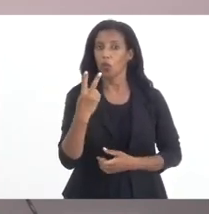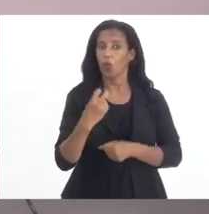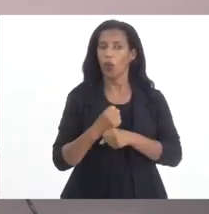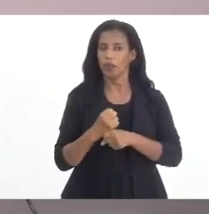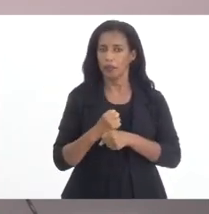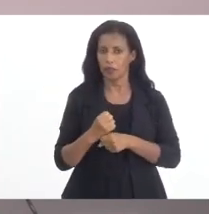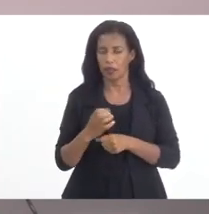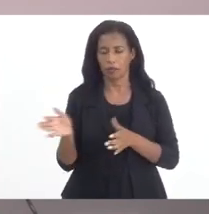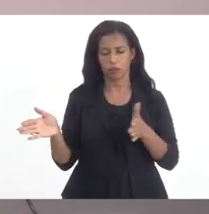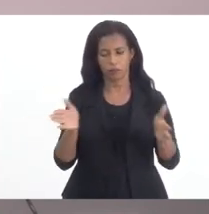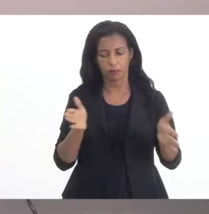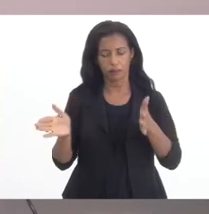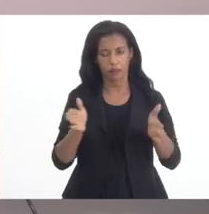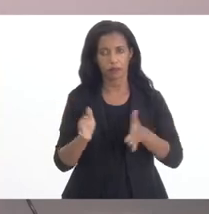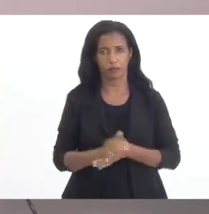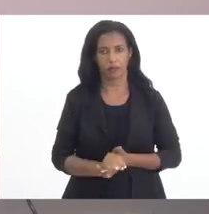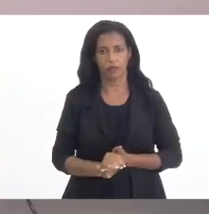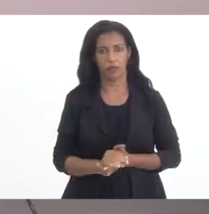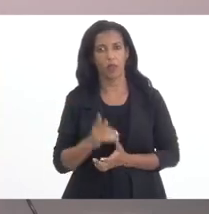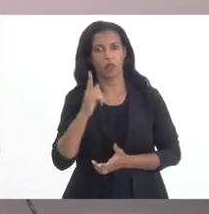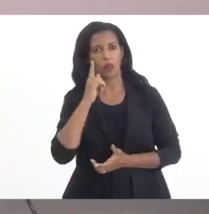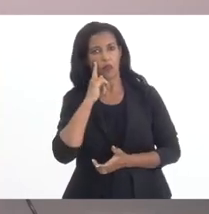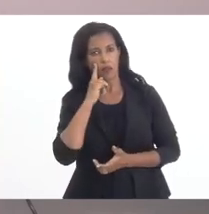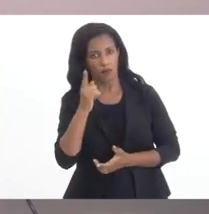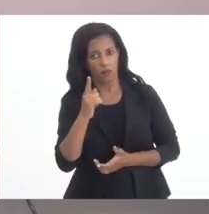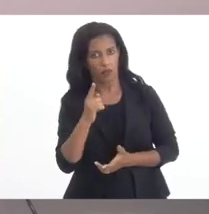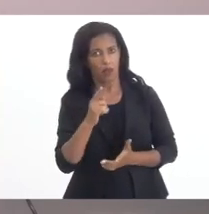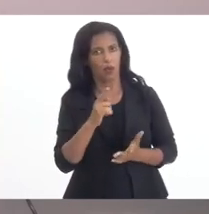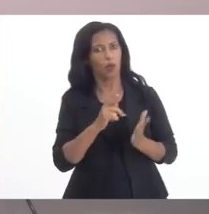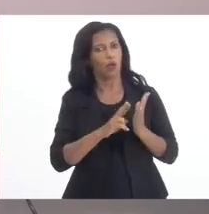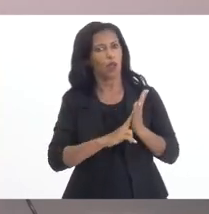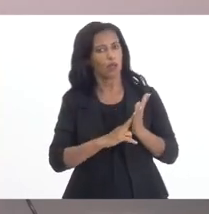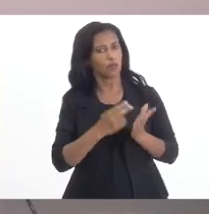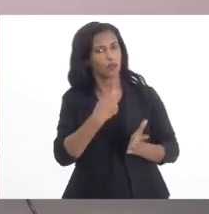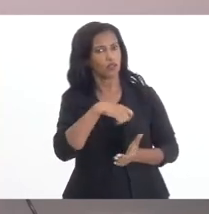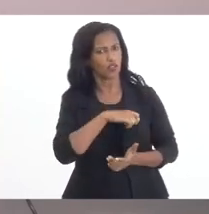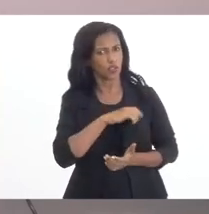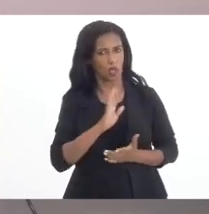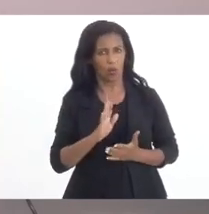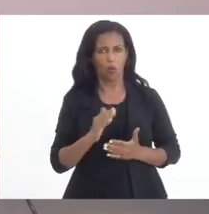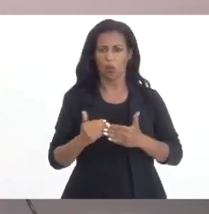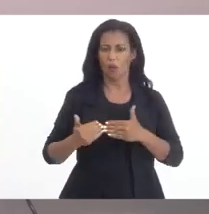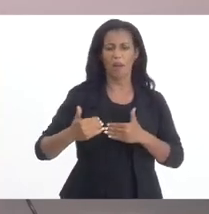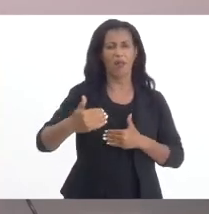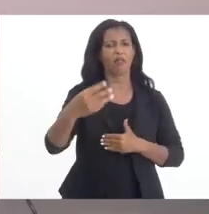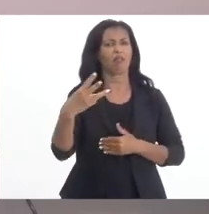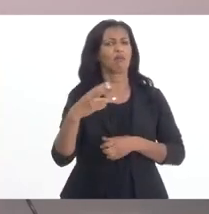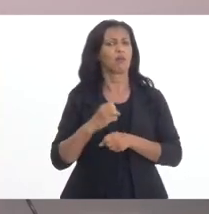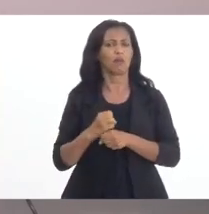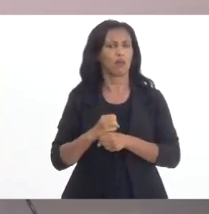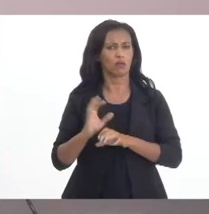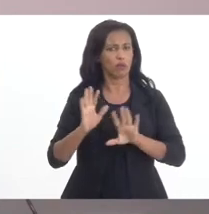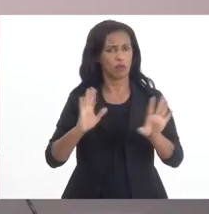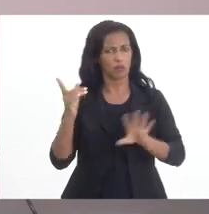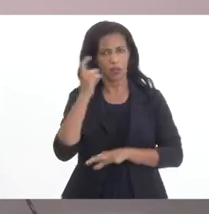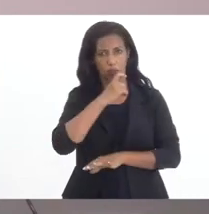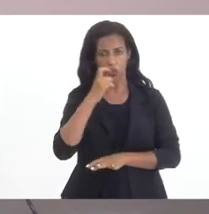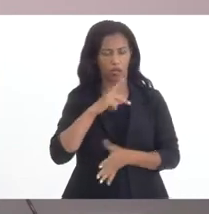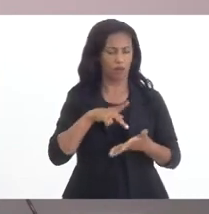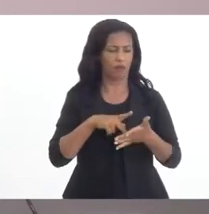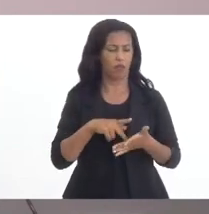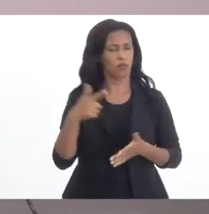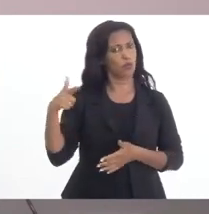2 anos rever a questão do regime de recuperação fiscal, que não é para eterno, para 30 anos, não. Isso é falácia. A realidade é